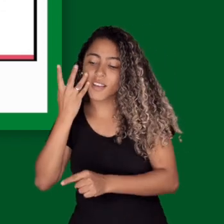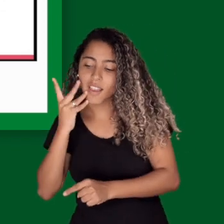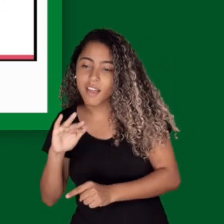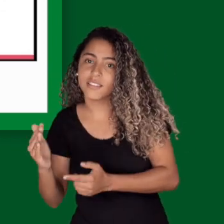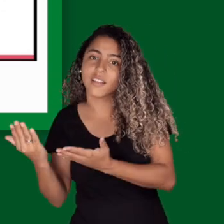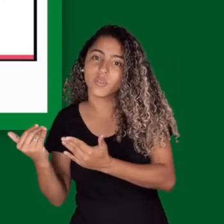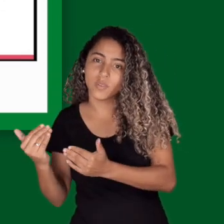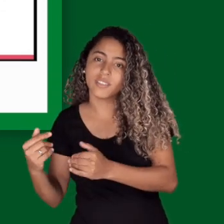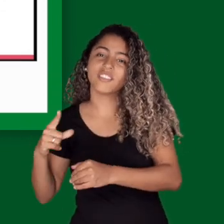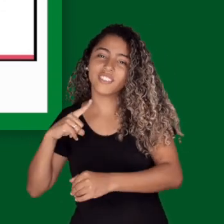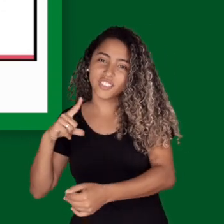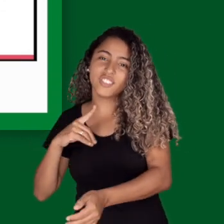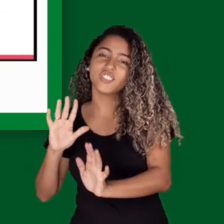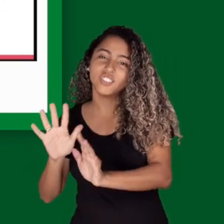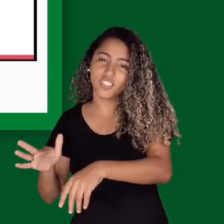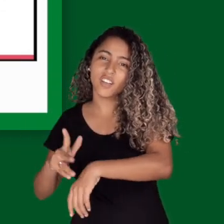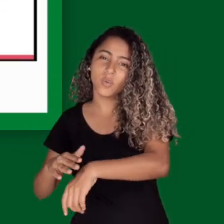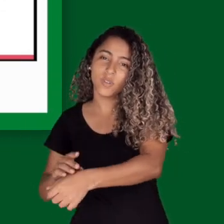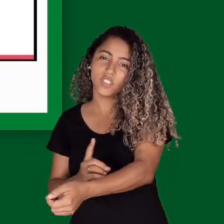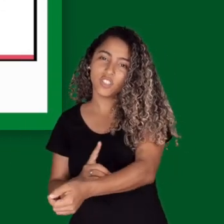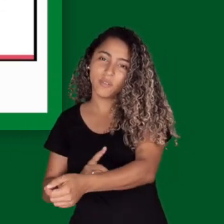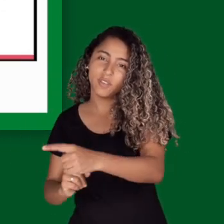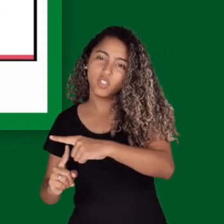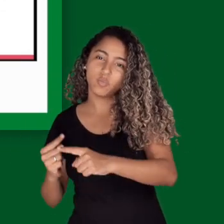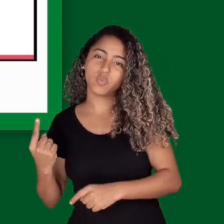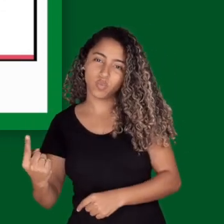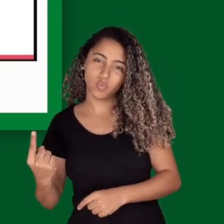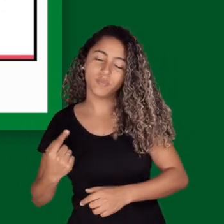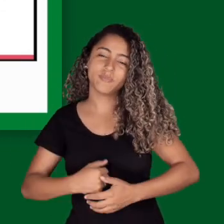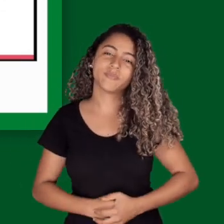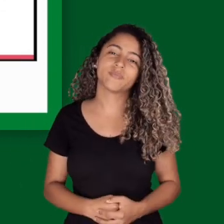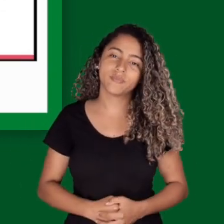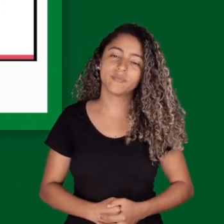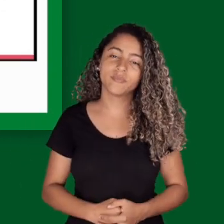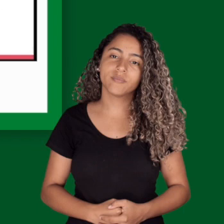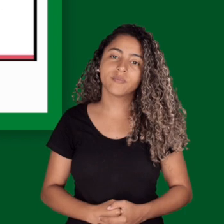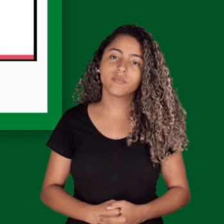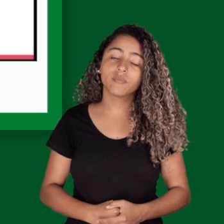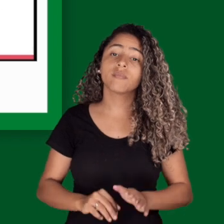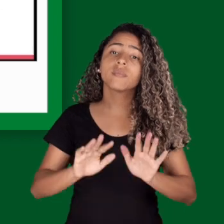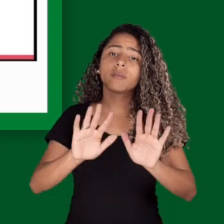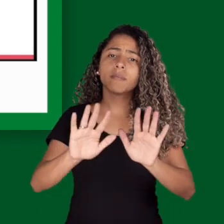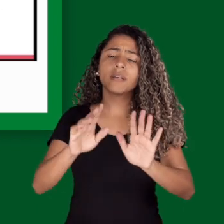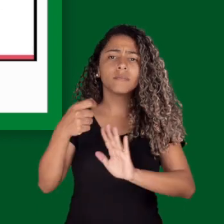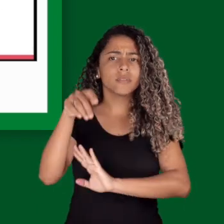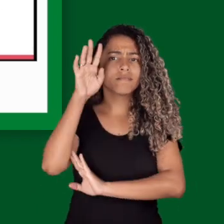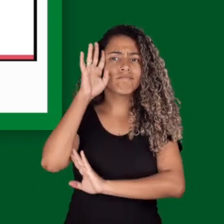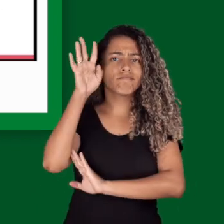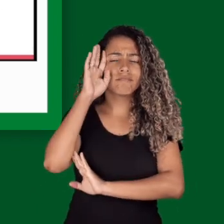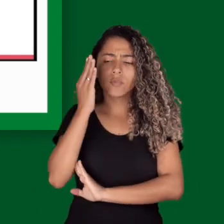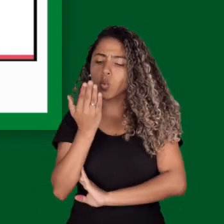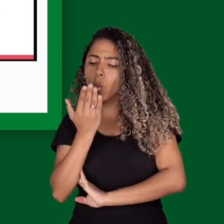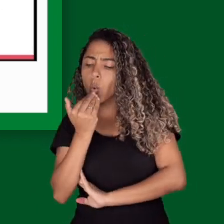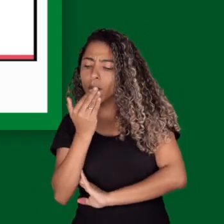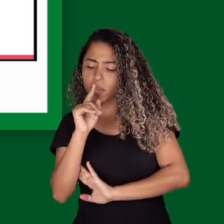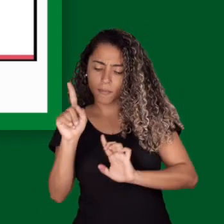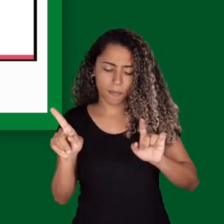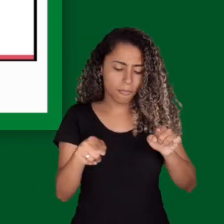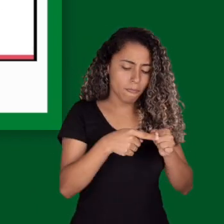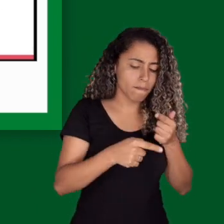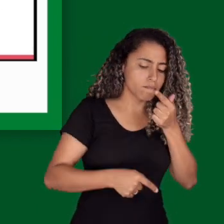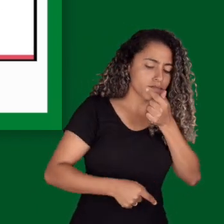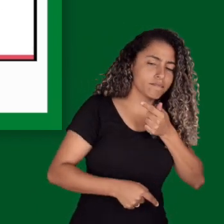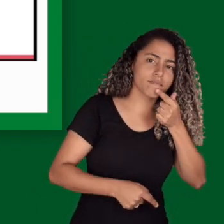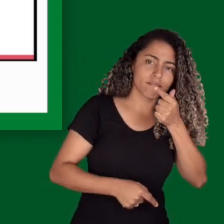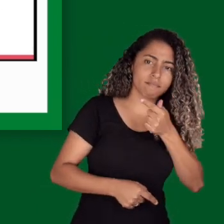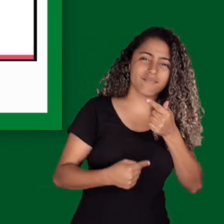e os adolescentes que têm diabetes tipo 1. Mas é importante a gente entender também como que a alimentação afeta a glicemia, ou